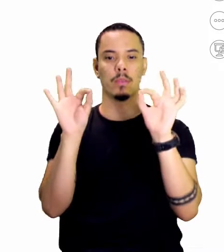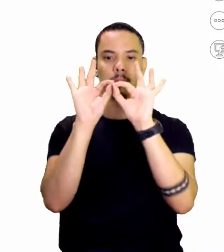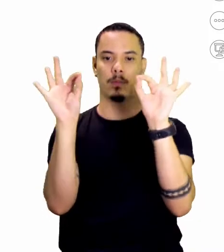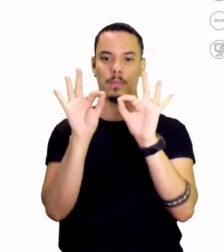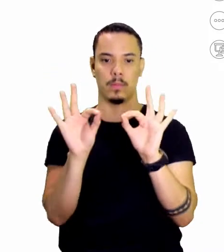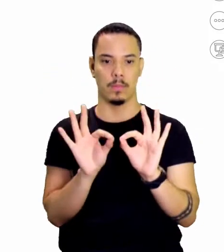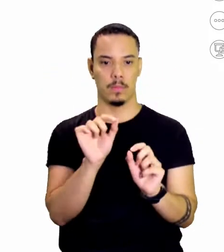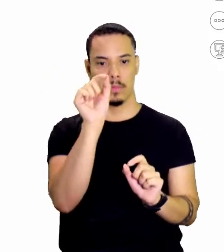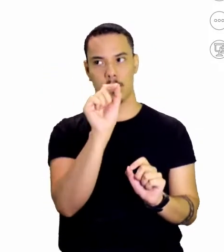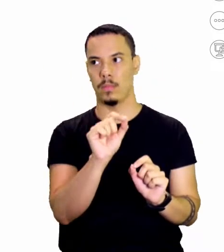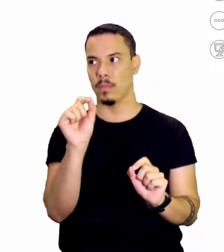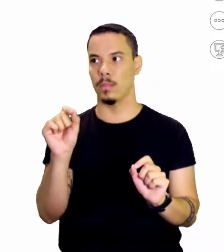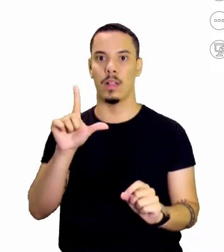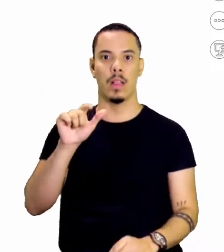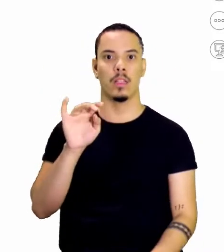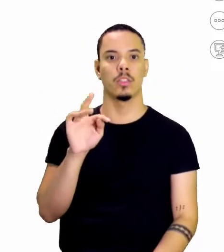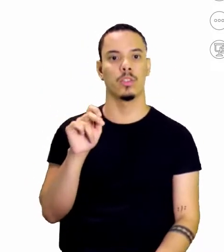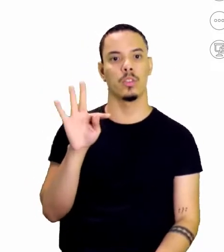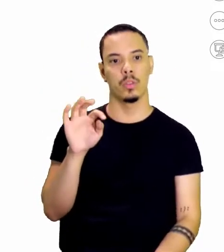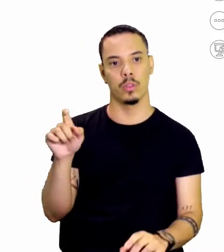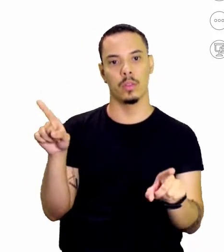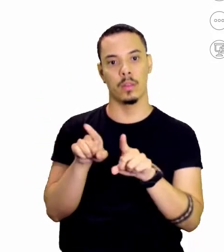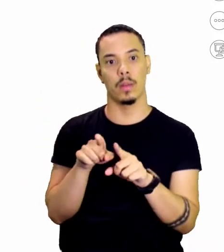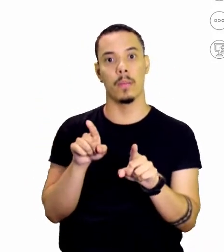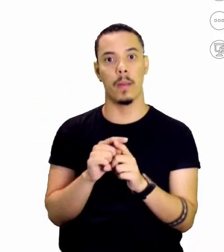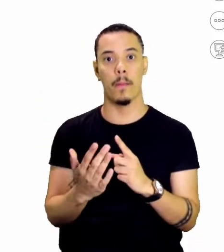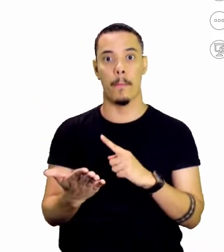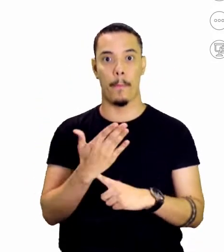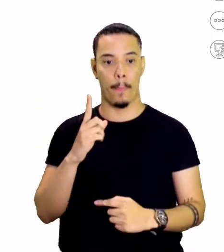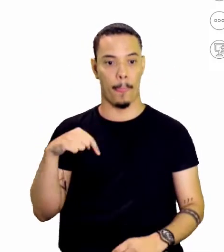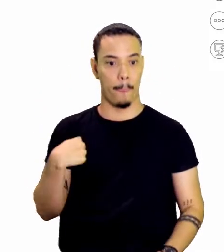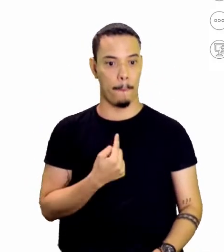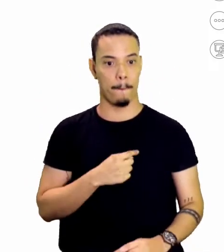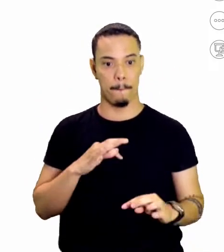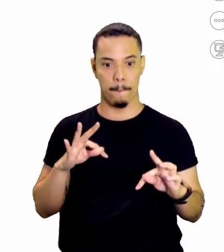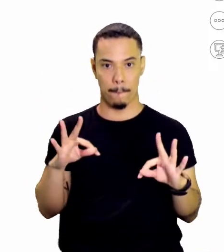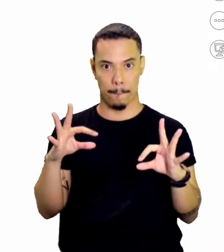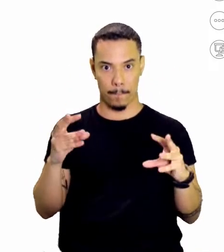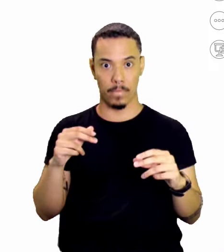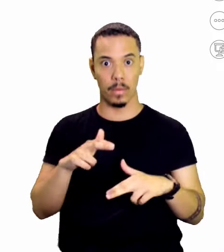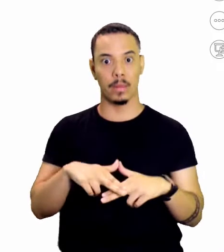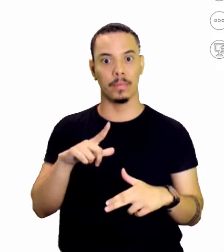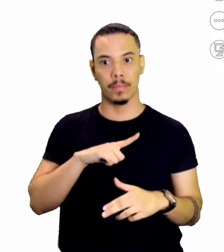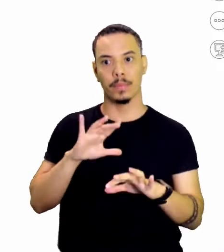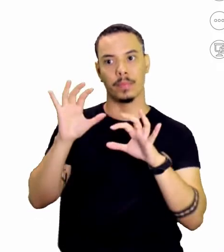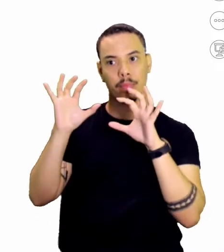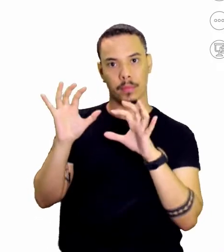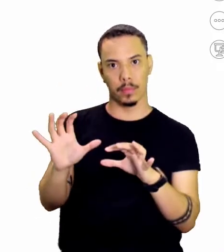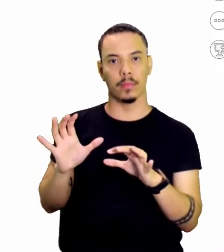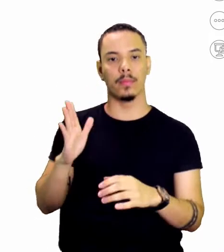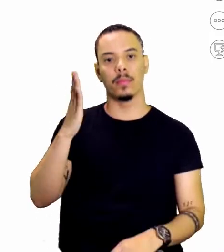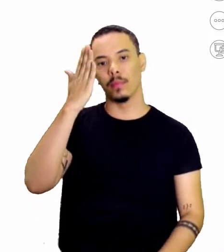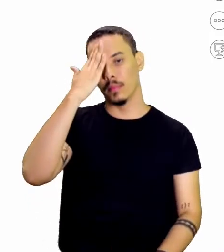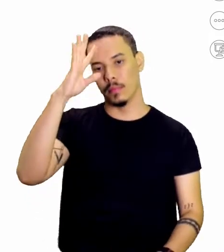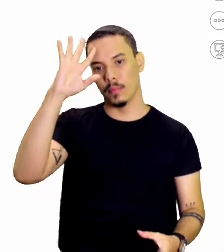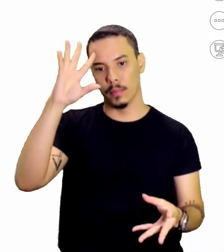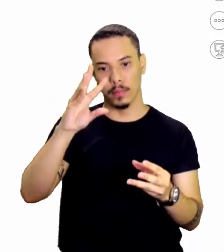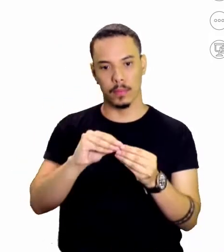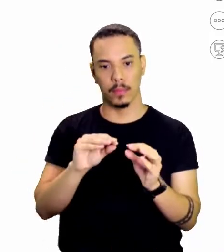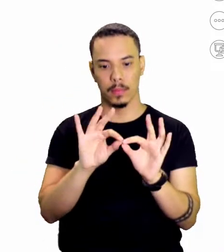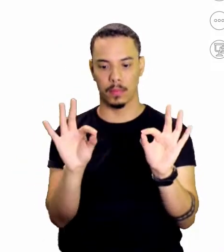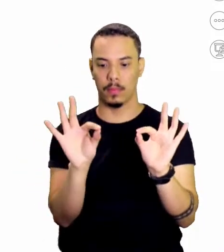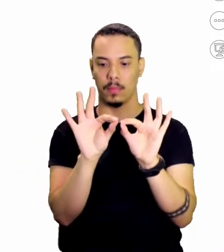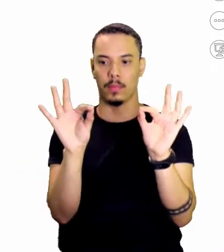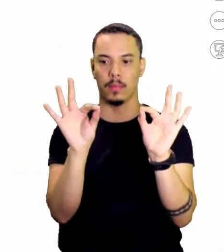de latitude horizontalmente e longitude verticalmente então quando eu tenho cruzamento daquelas linhas ali que ficam